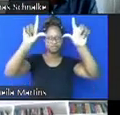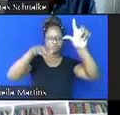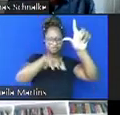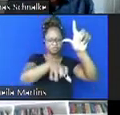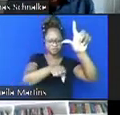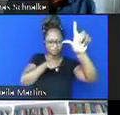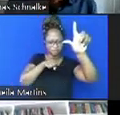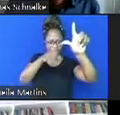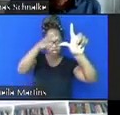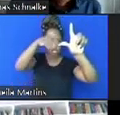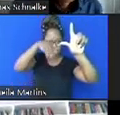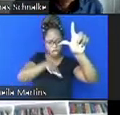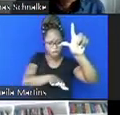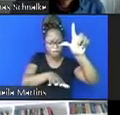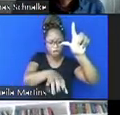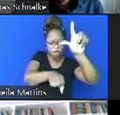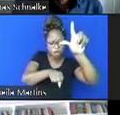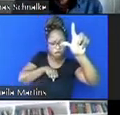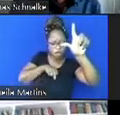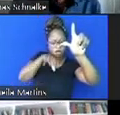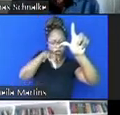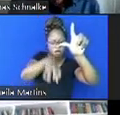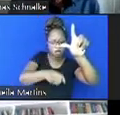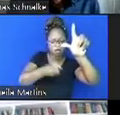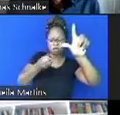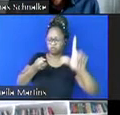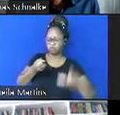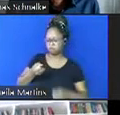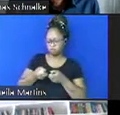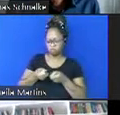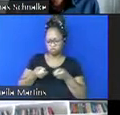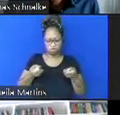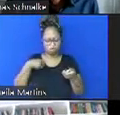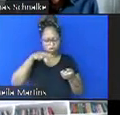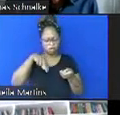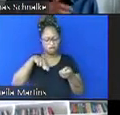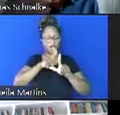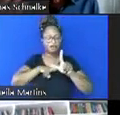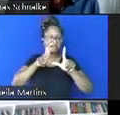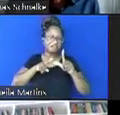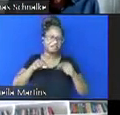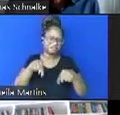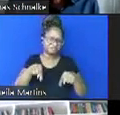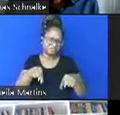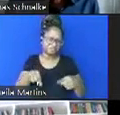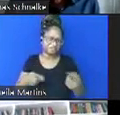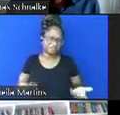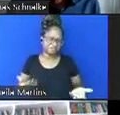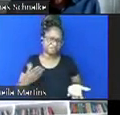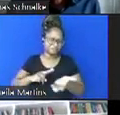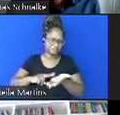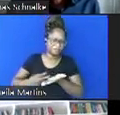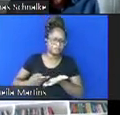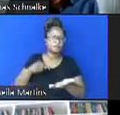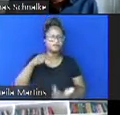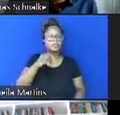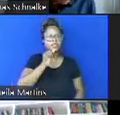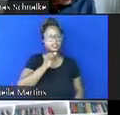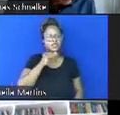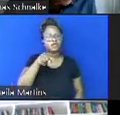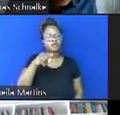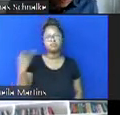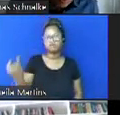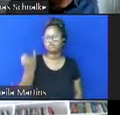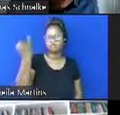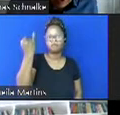a gaveta para ler a legenda. E isso foi de suma importância